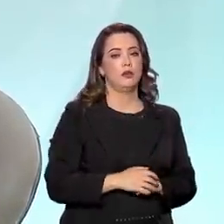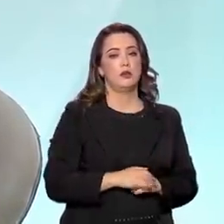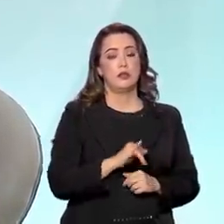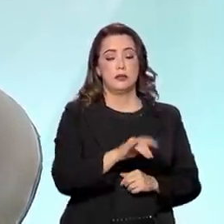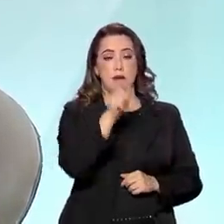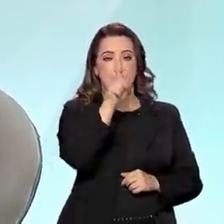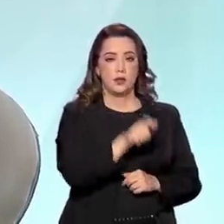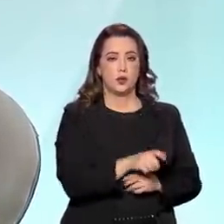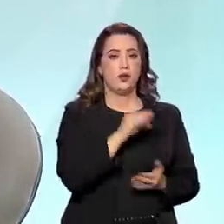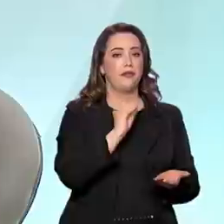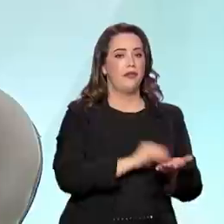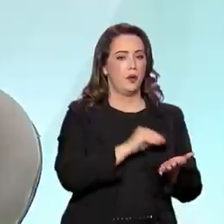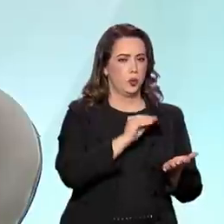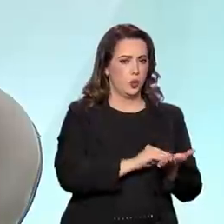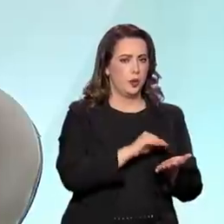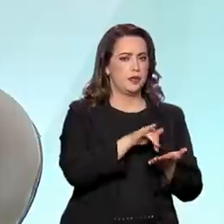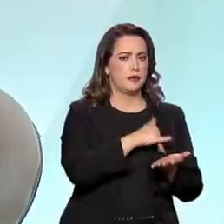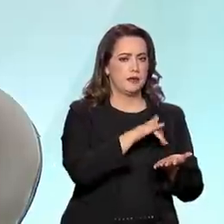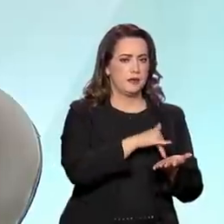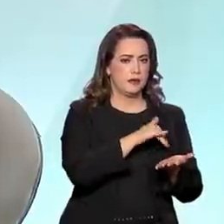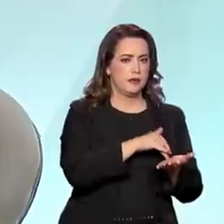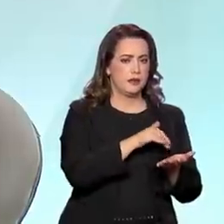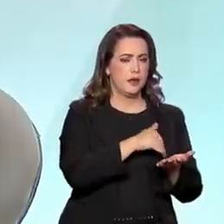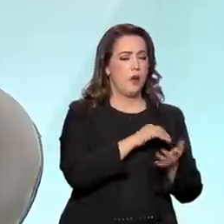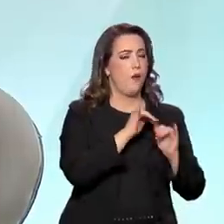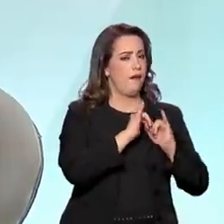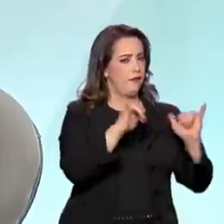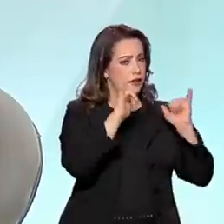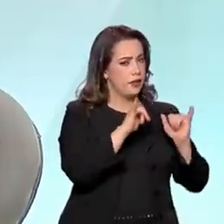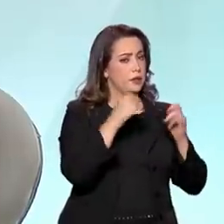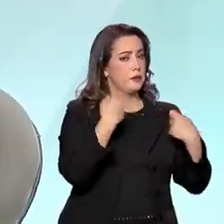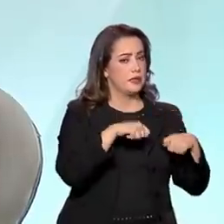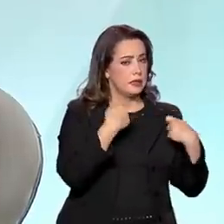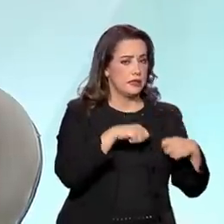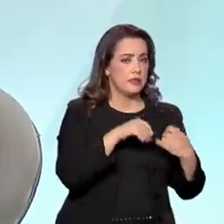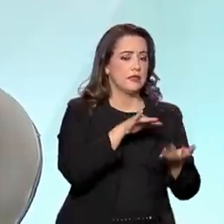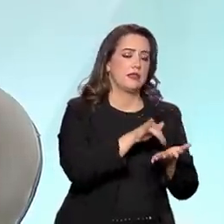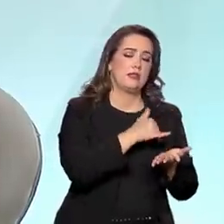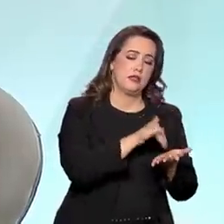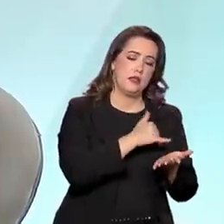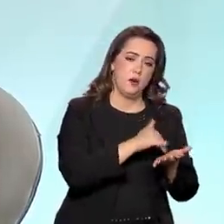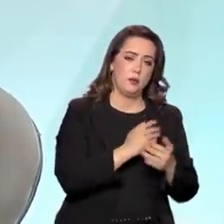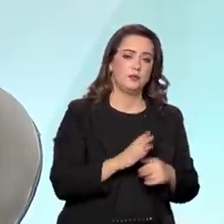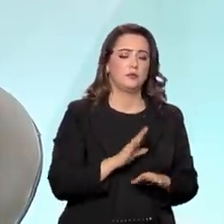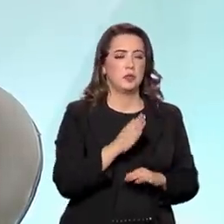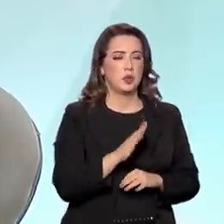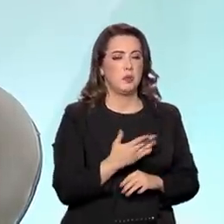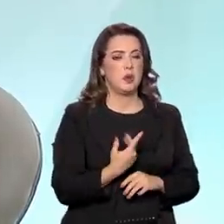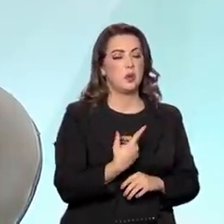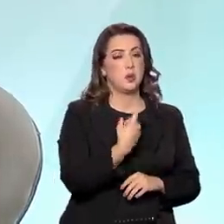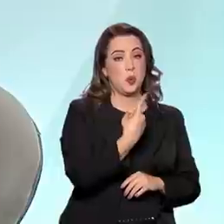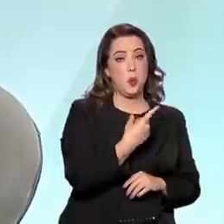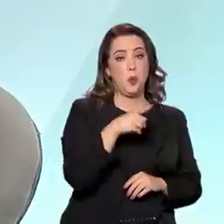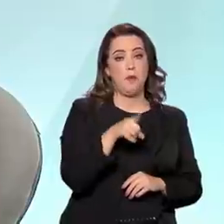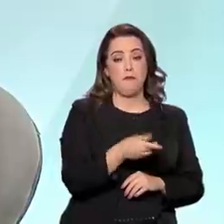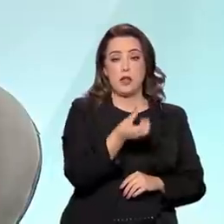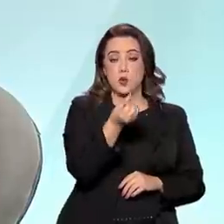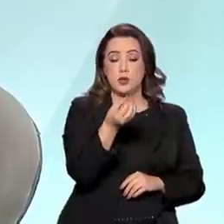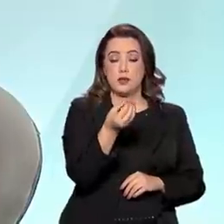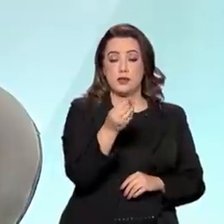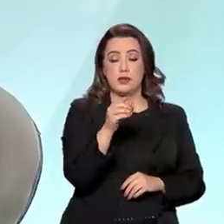aquele que você alistou lembro que se a senhora está tão de 1 milhão e 600 deveriam se alistar nós estamos em um milhão e duzentos milhões trezentos